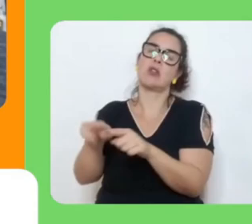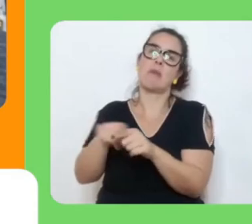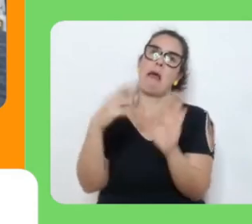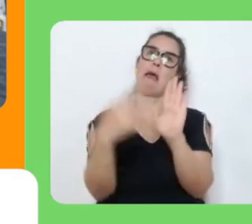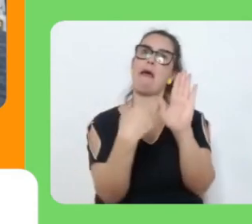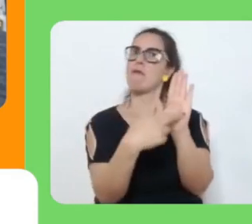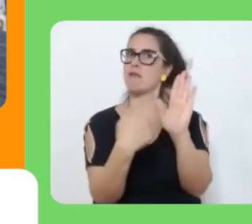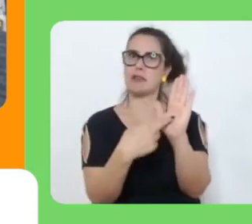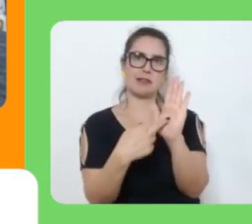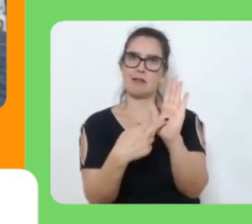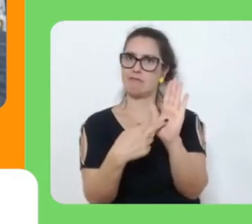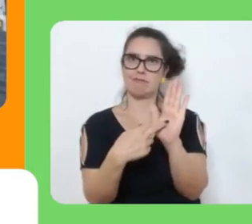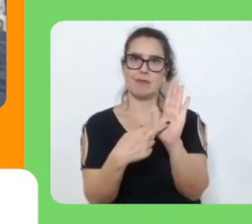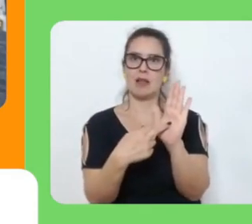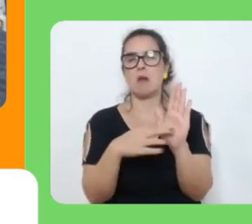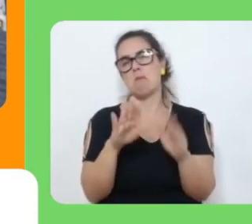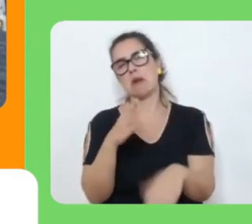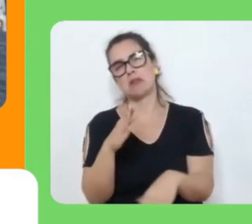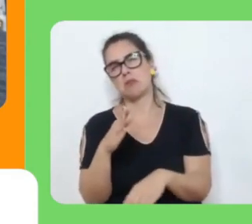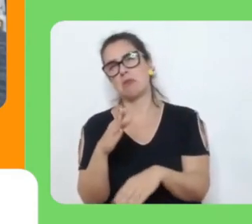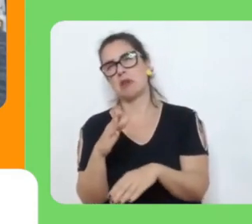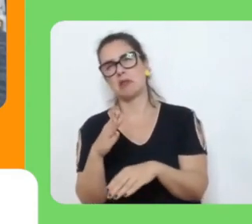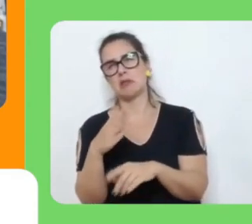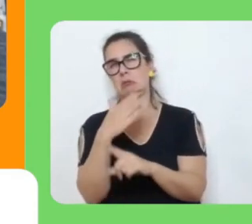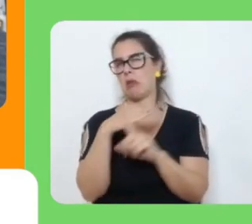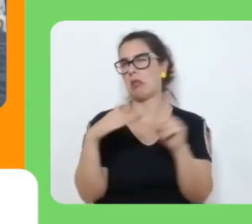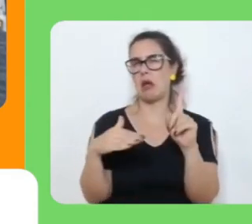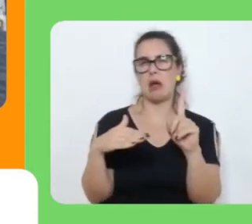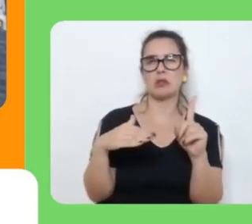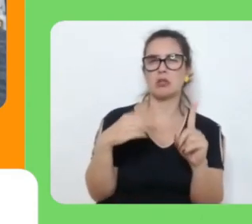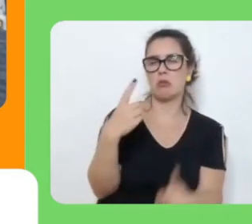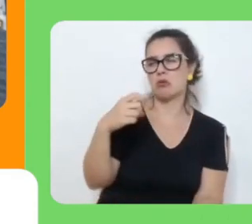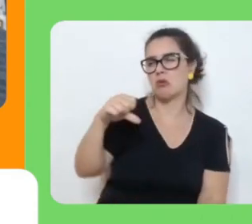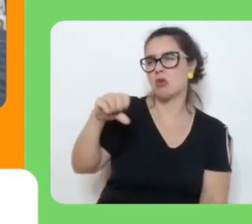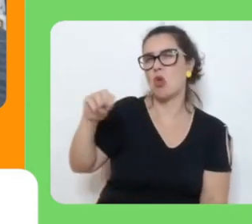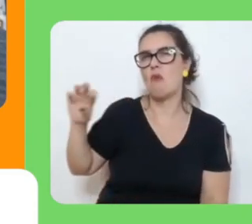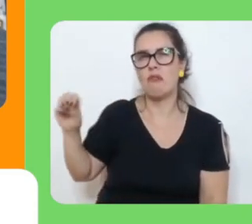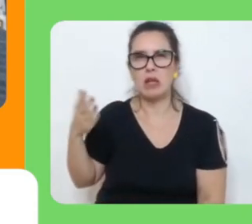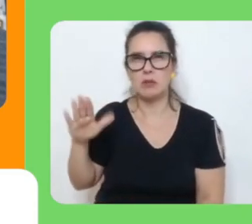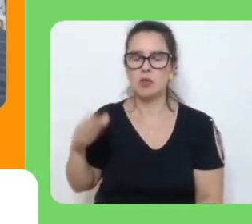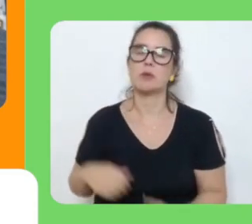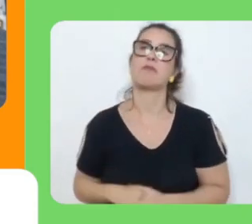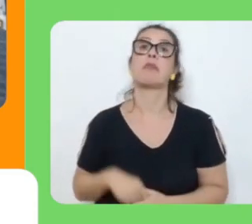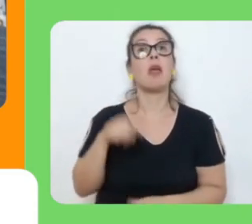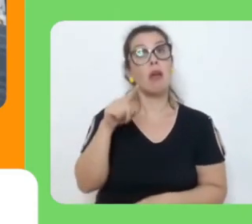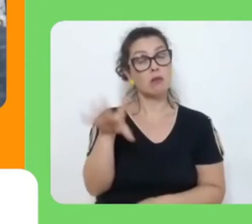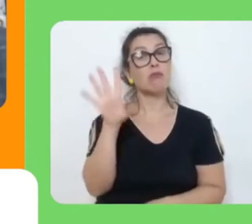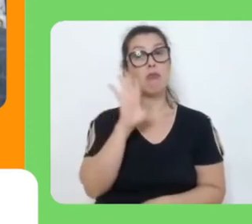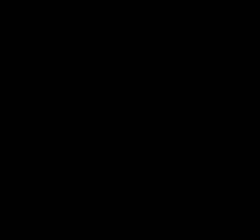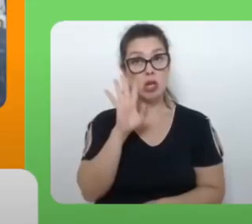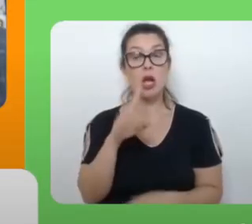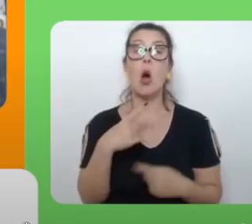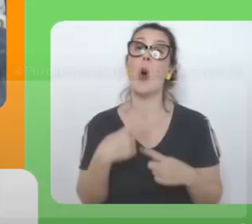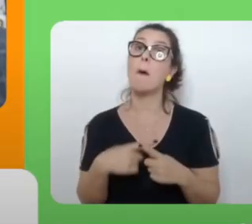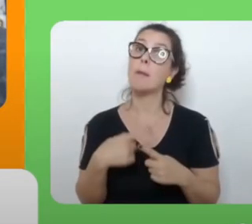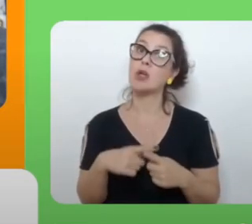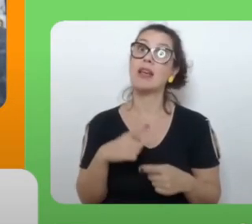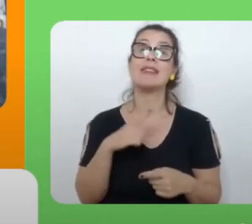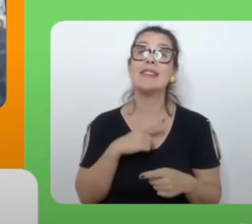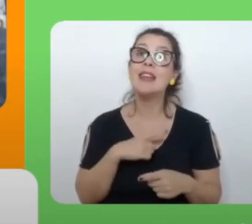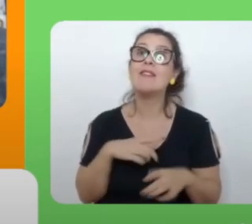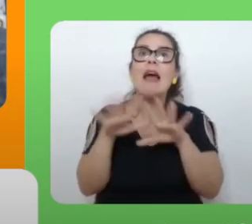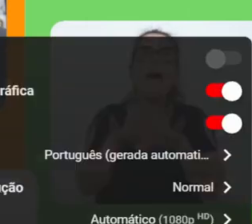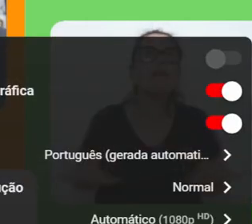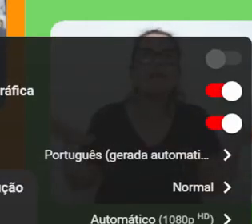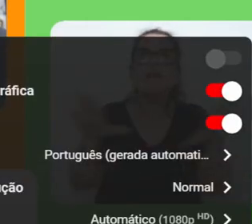no, no metade dos anos 90. Né? Então isso foi uma coisa muito legal, que trouxe de volta a coisa da cena indie. A cena